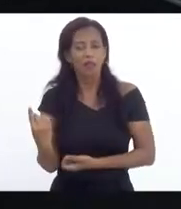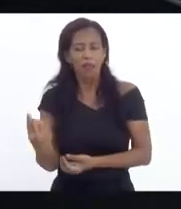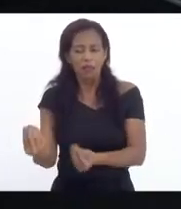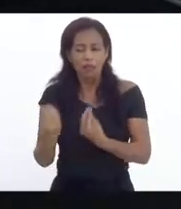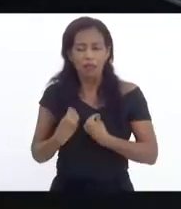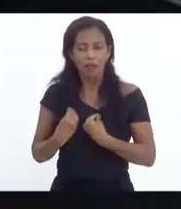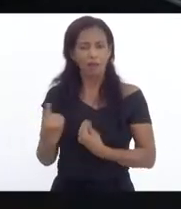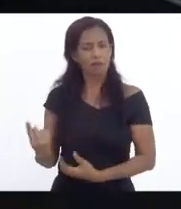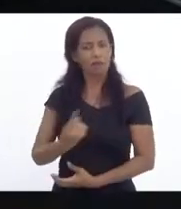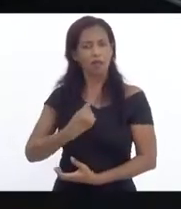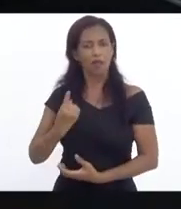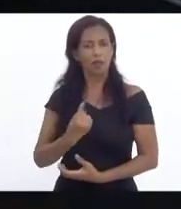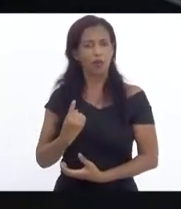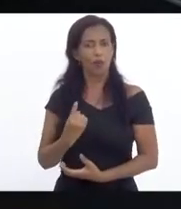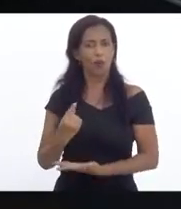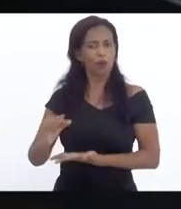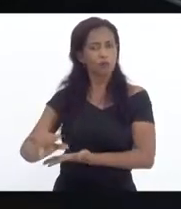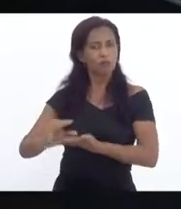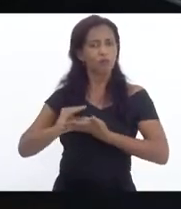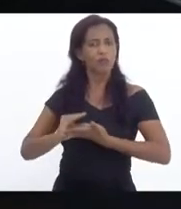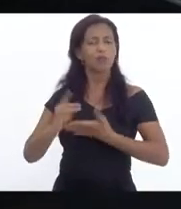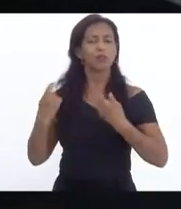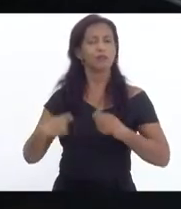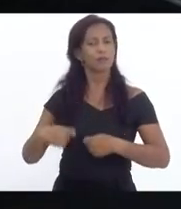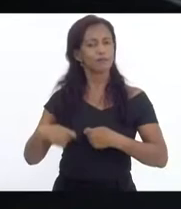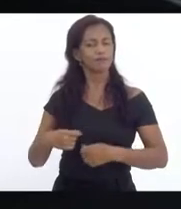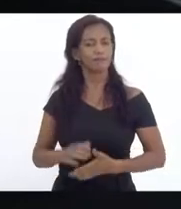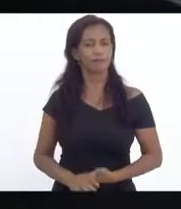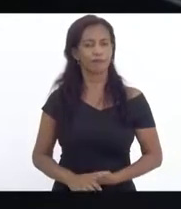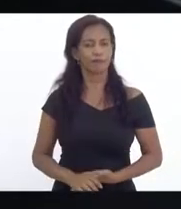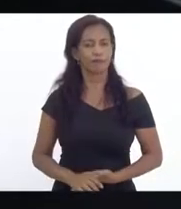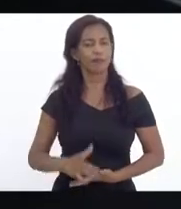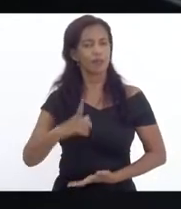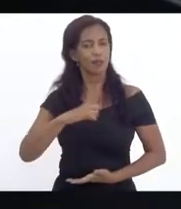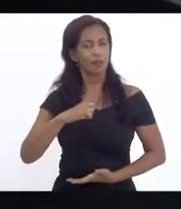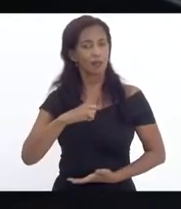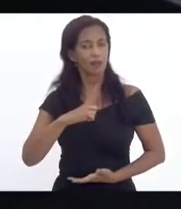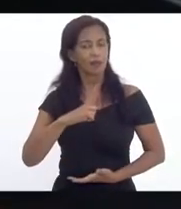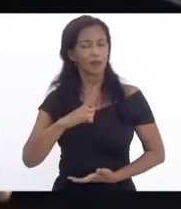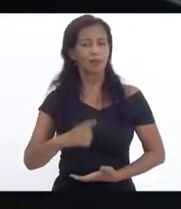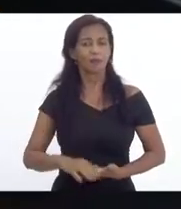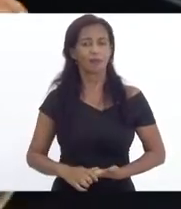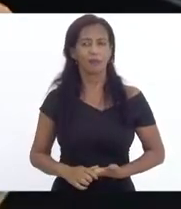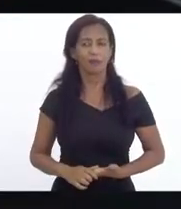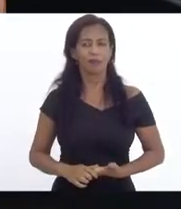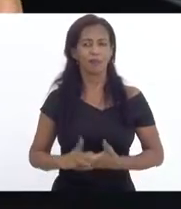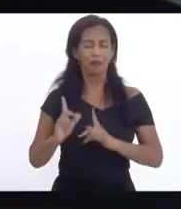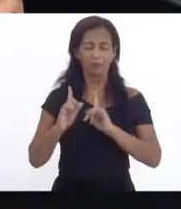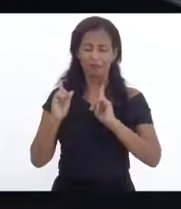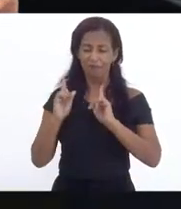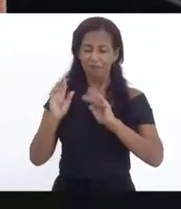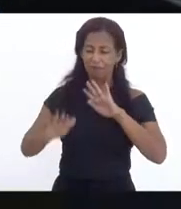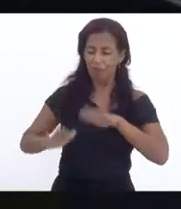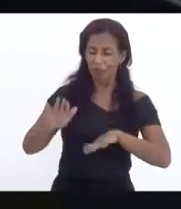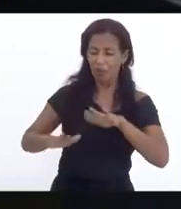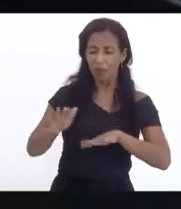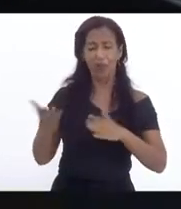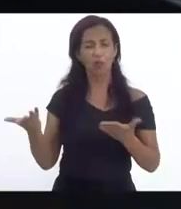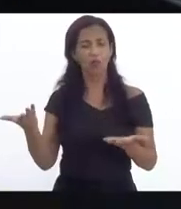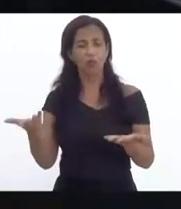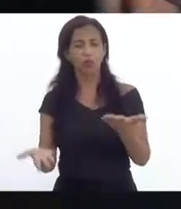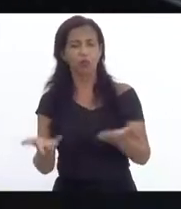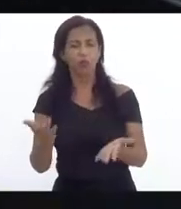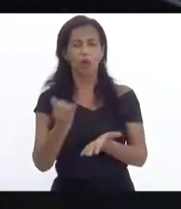o benefício daquilo que nós precisamos para ser ter pelo menos o equilíbrio